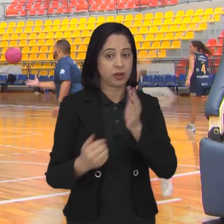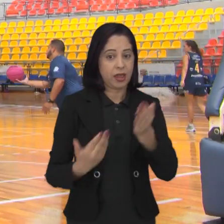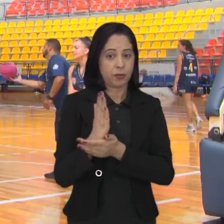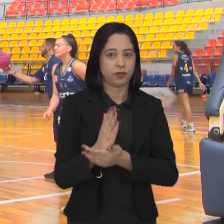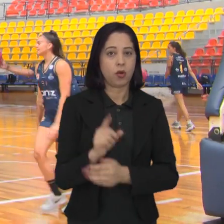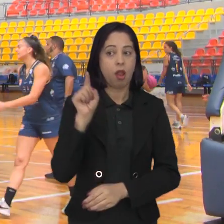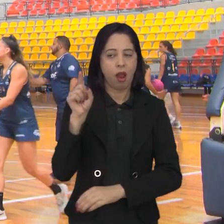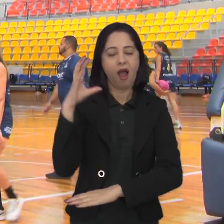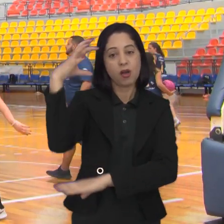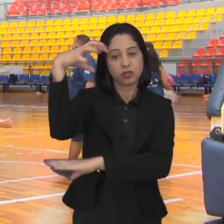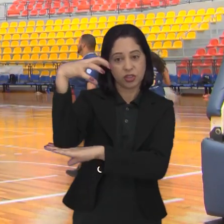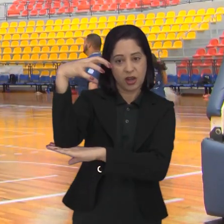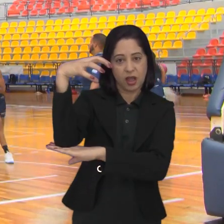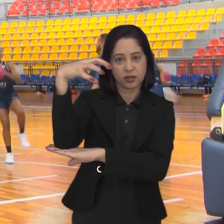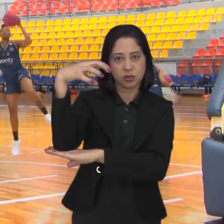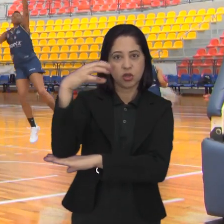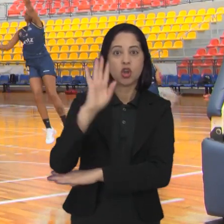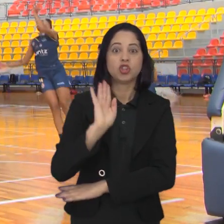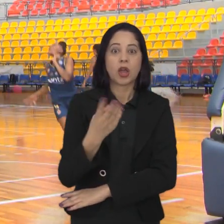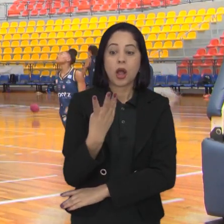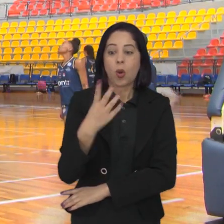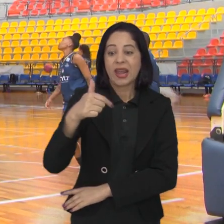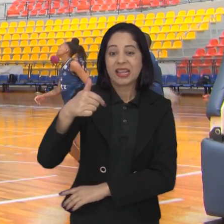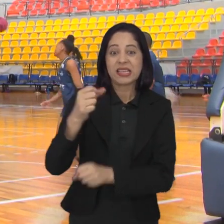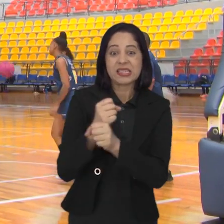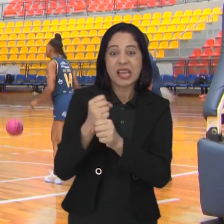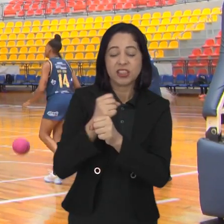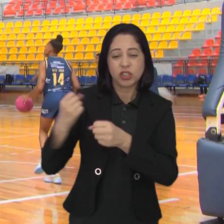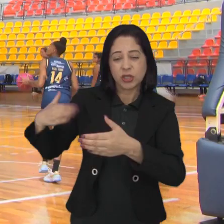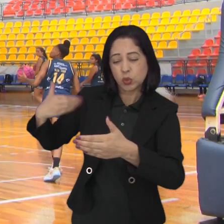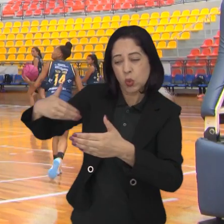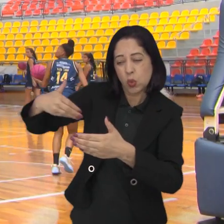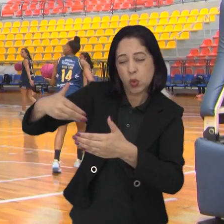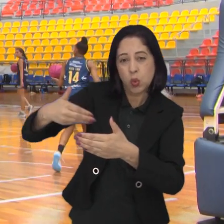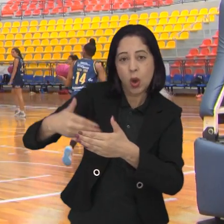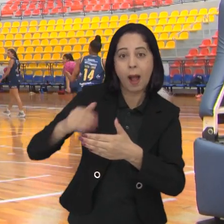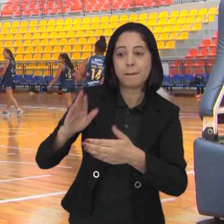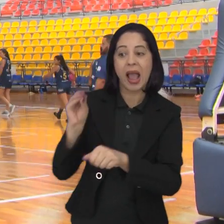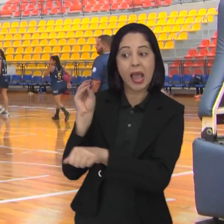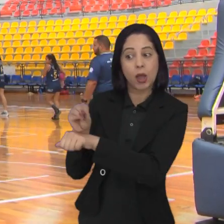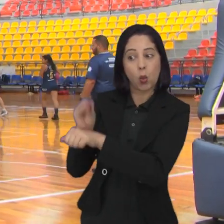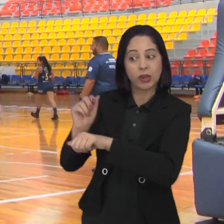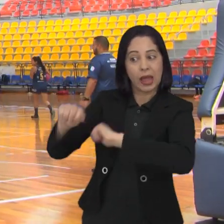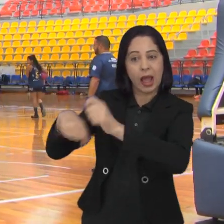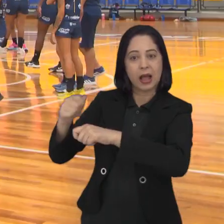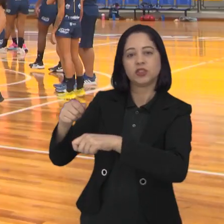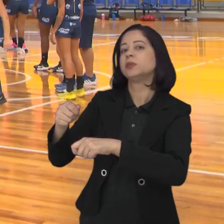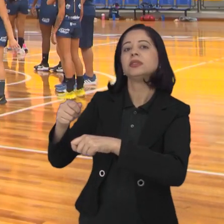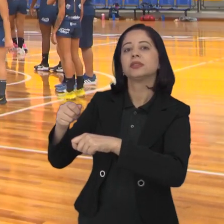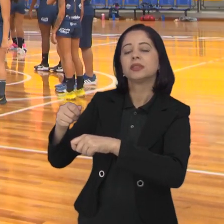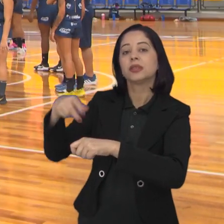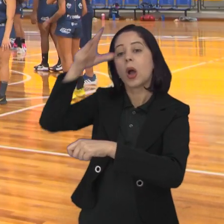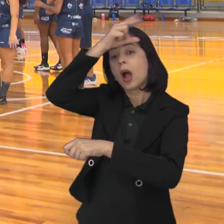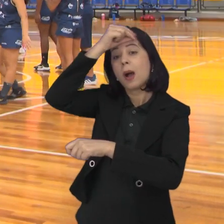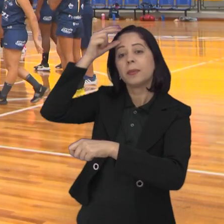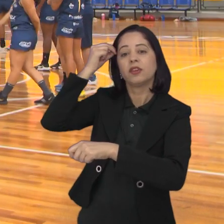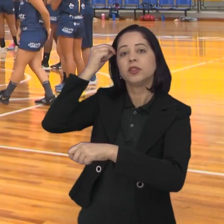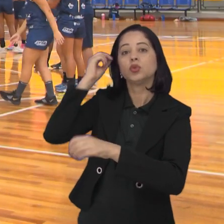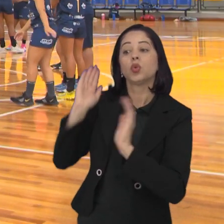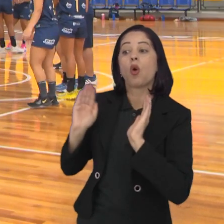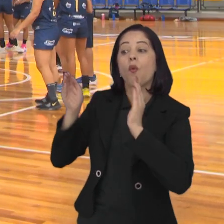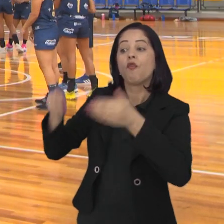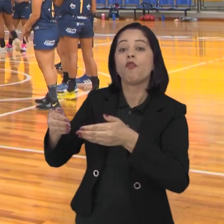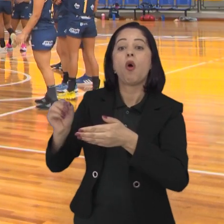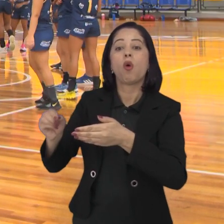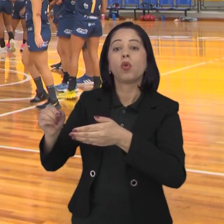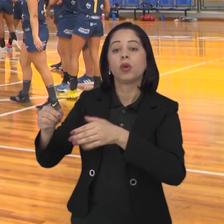Já o Teatrão, com 47 anos de existência, é gerida por meio da Prefeitura e, atualmente, tem como foco